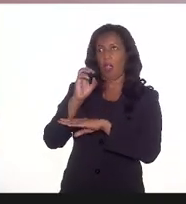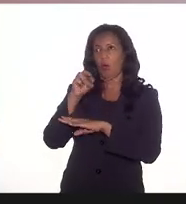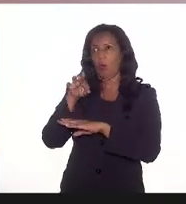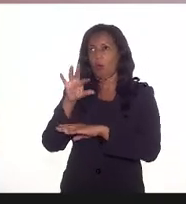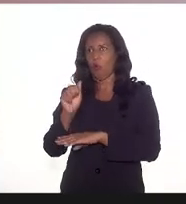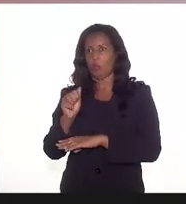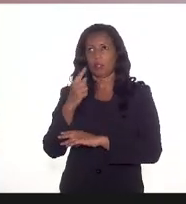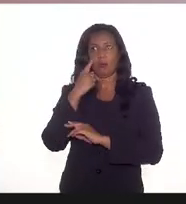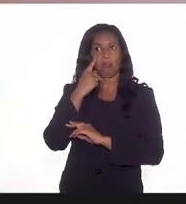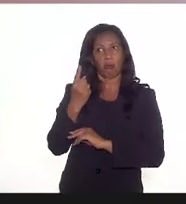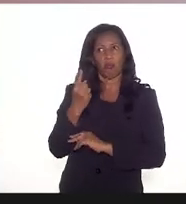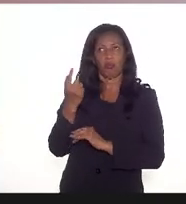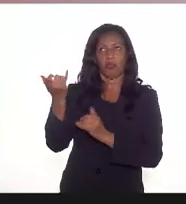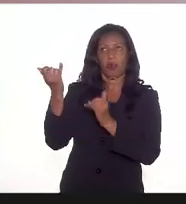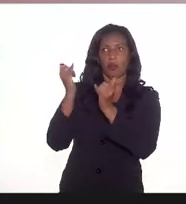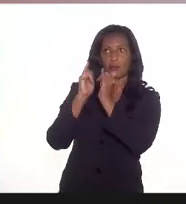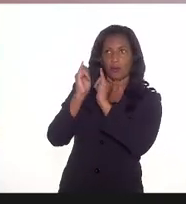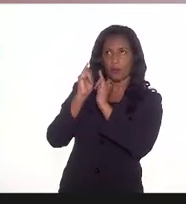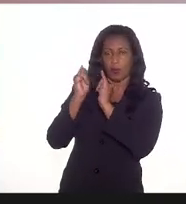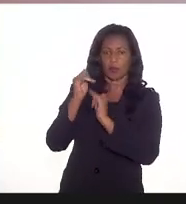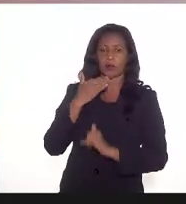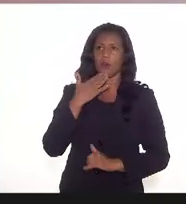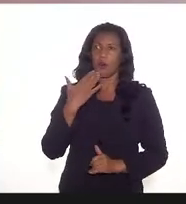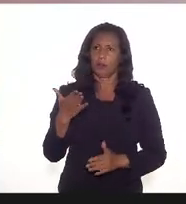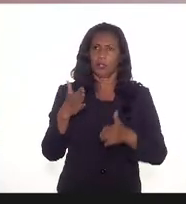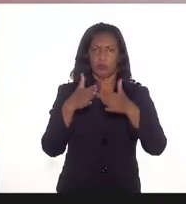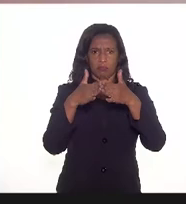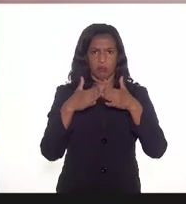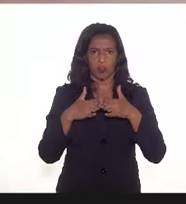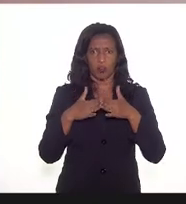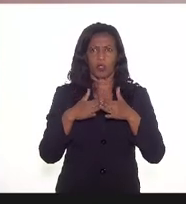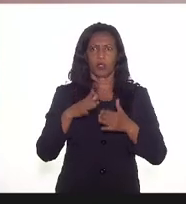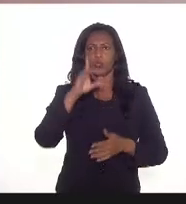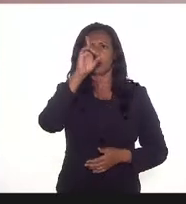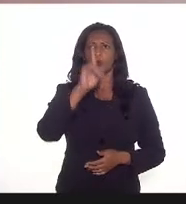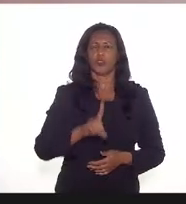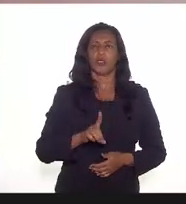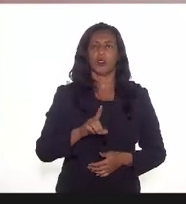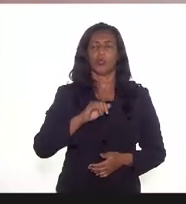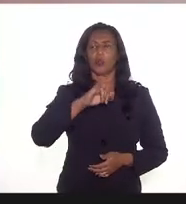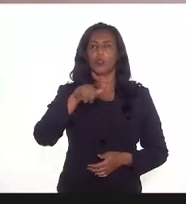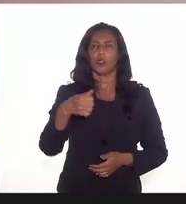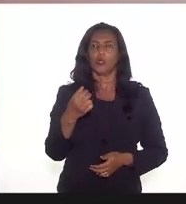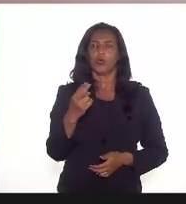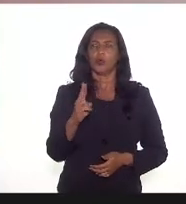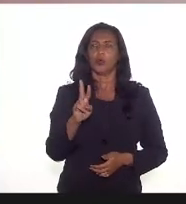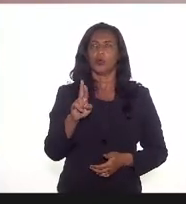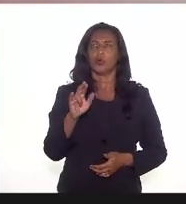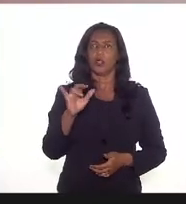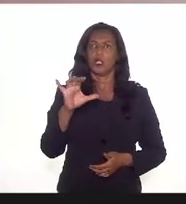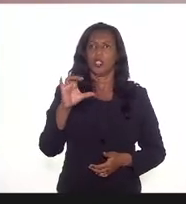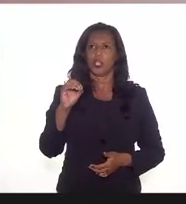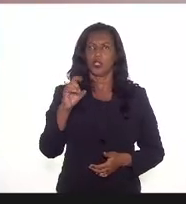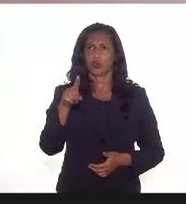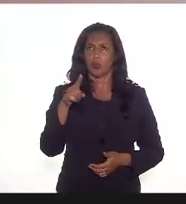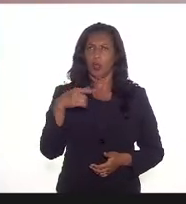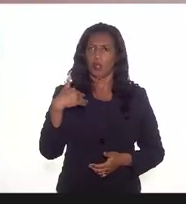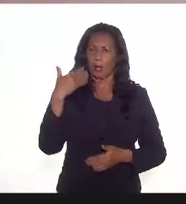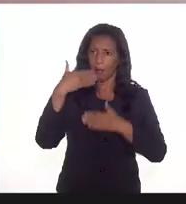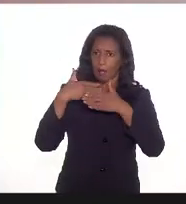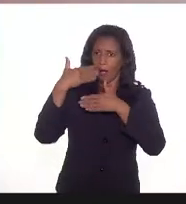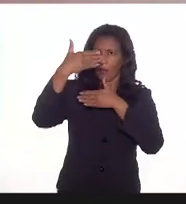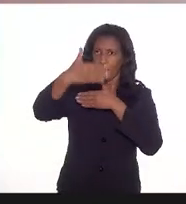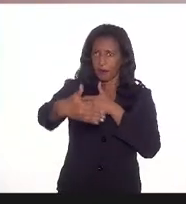as informações e eu queria pedir permissão, saber se o diretor jurídico Gustavo Madureira, que ele fica mais à frente, né,